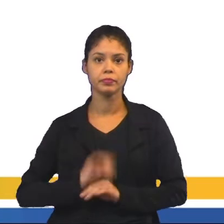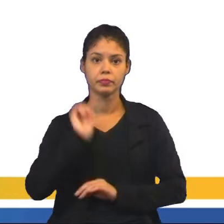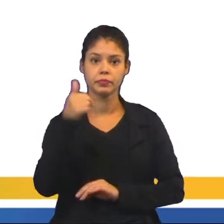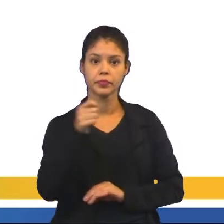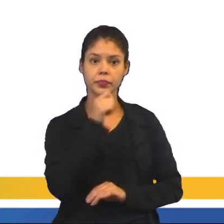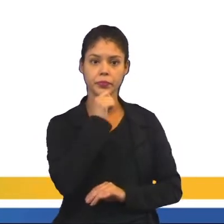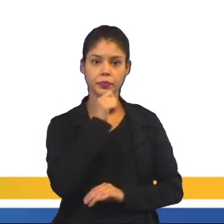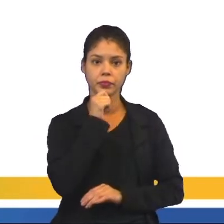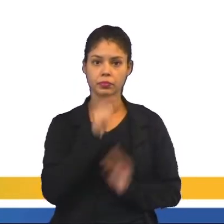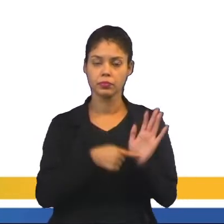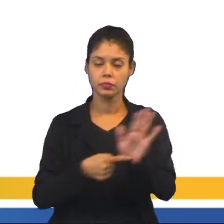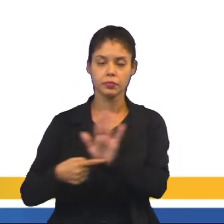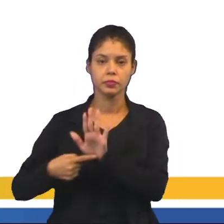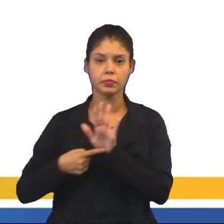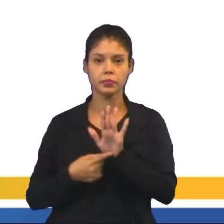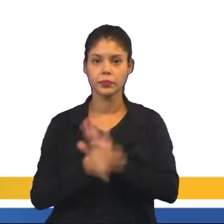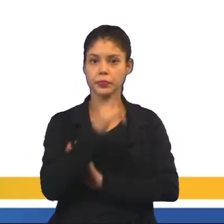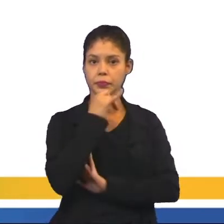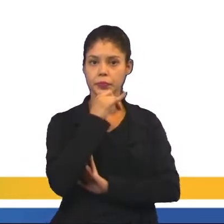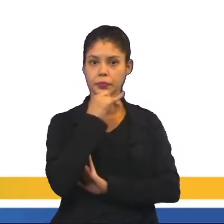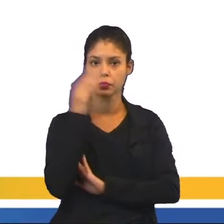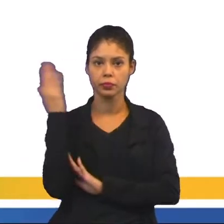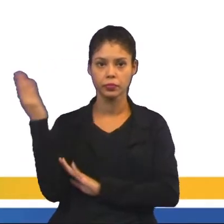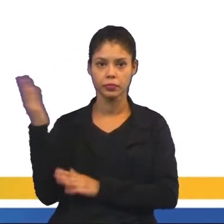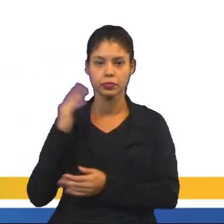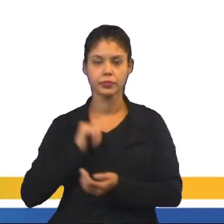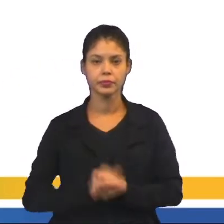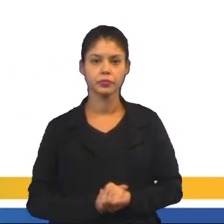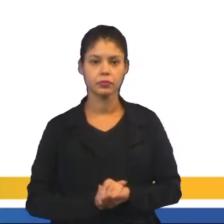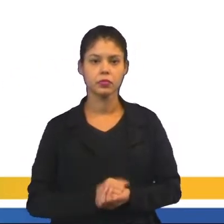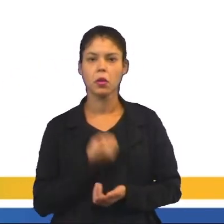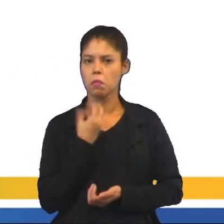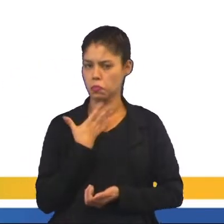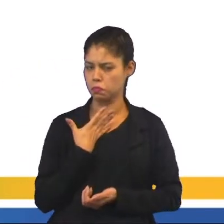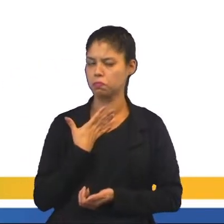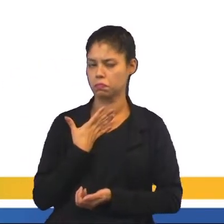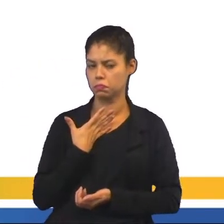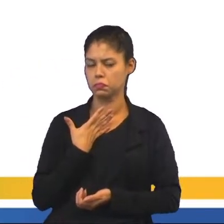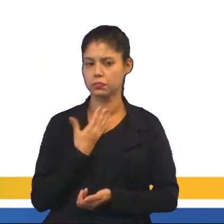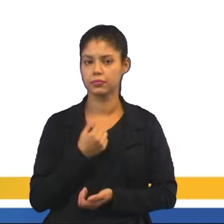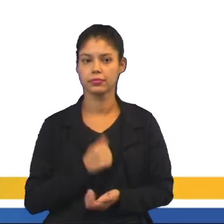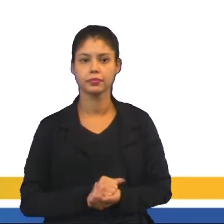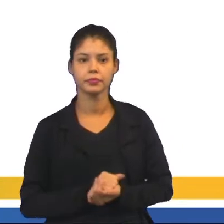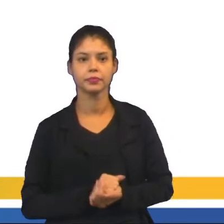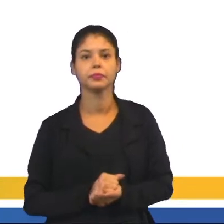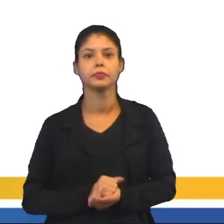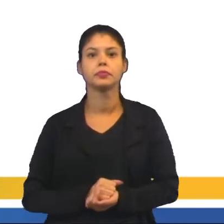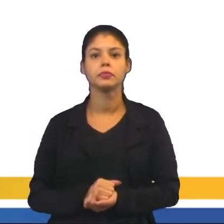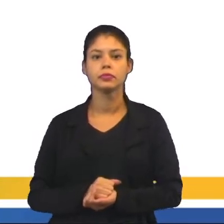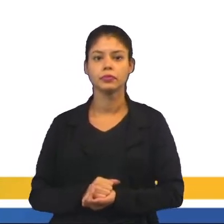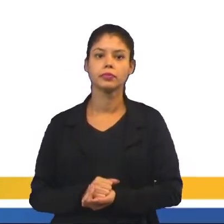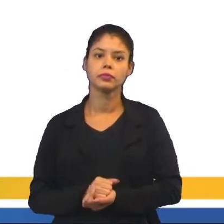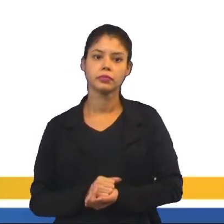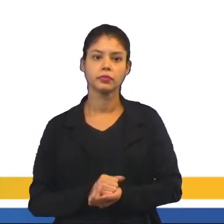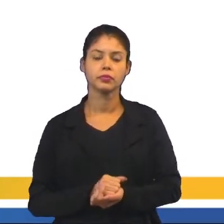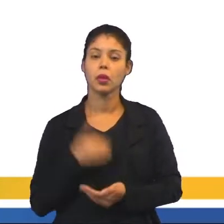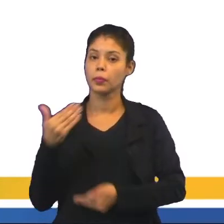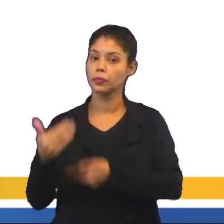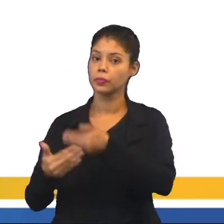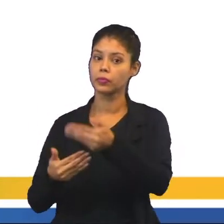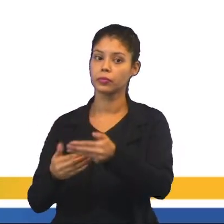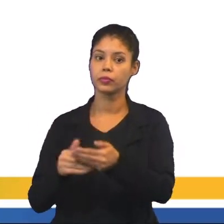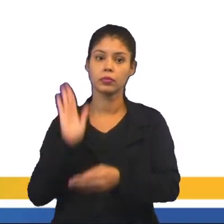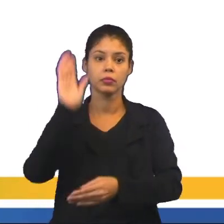em seguida, nós vamos mostrar esse exemplo aí, que ele é muito bom. Então, vamos ver esse exemplo. Durante